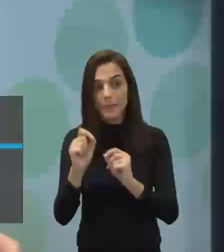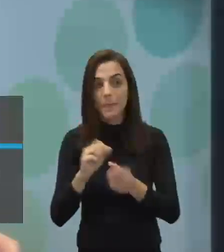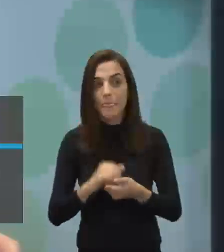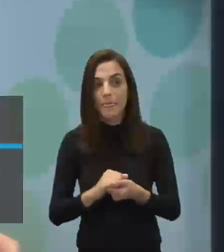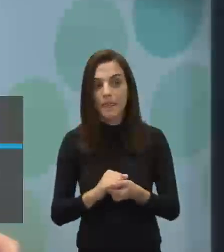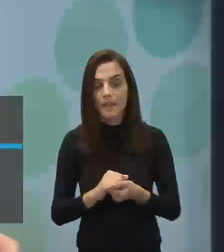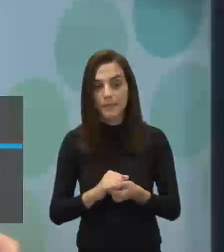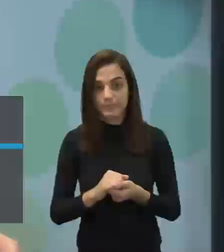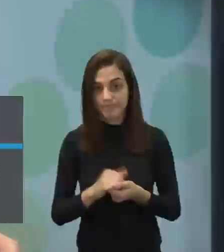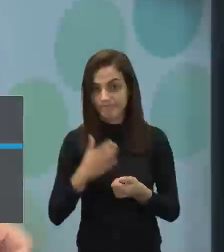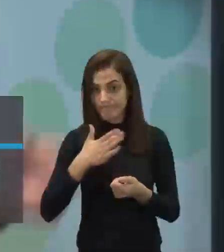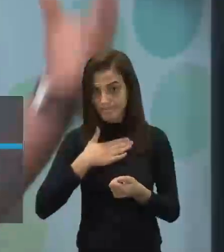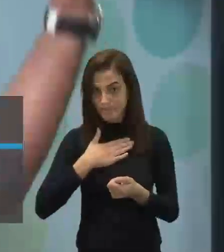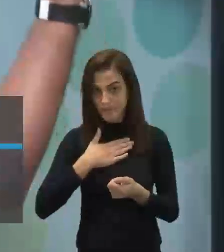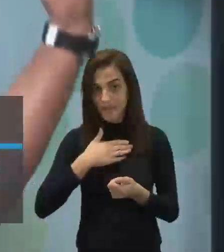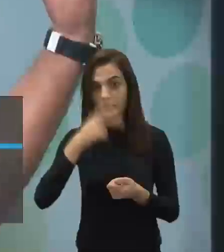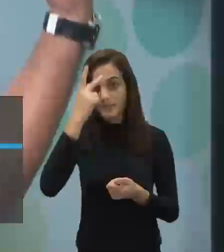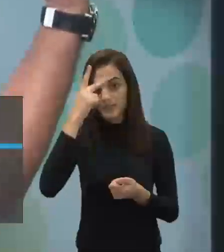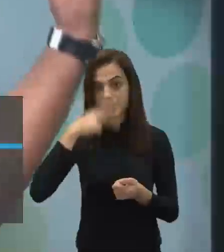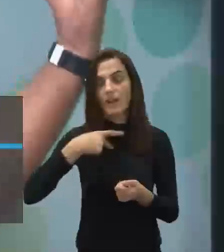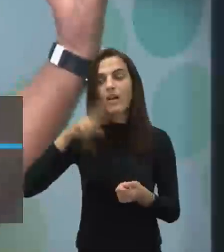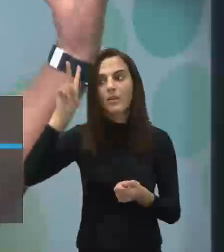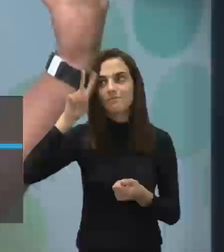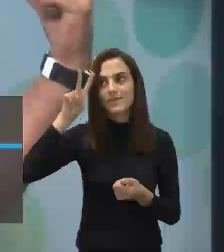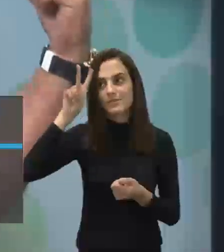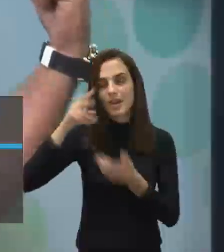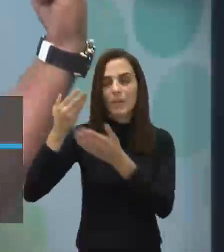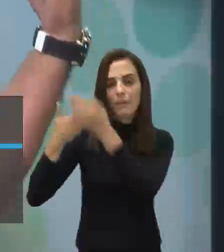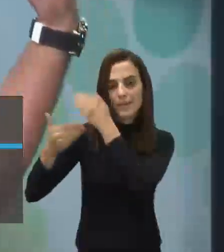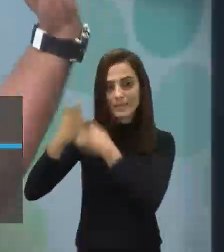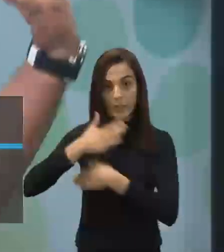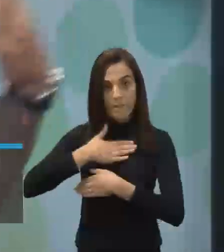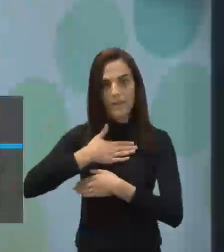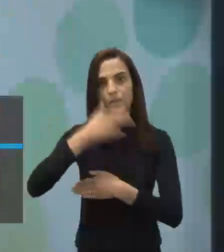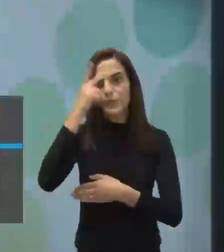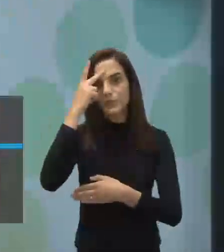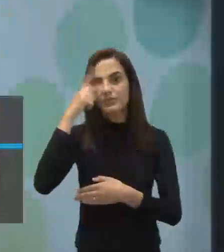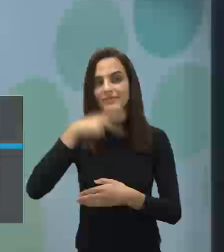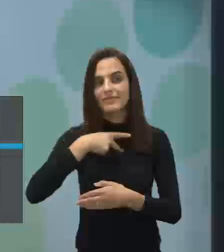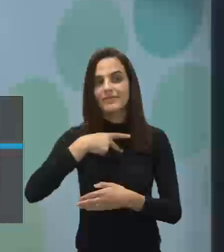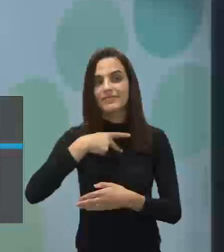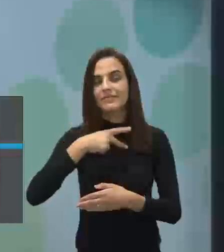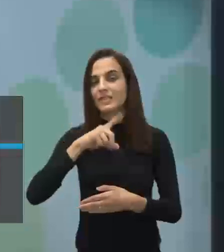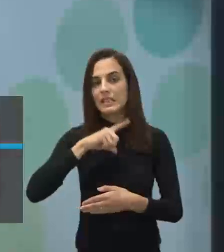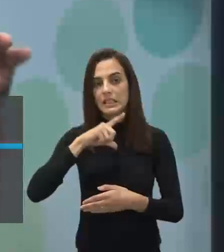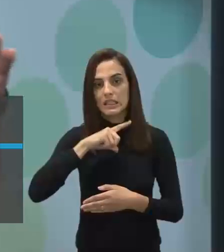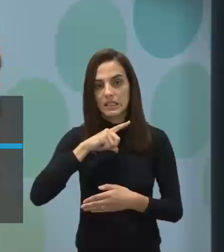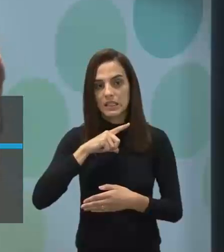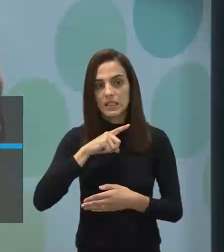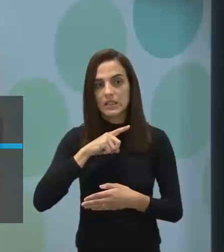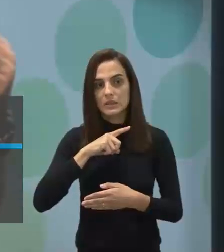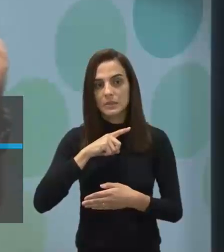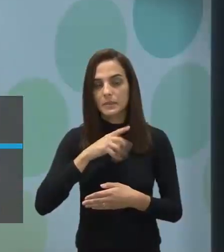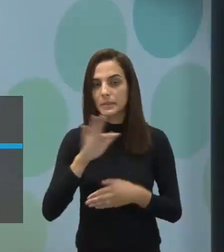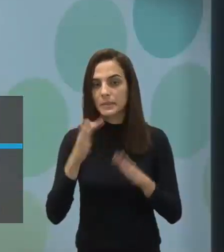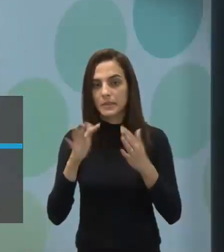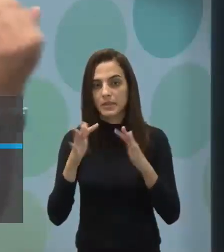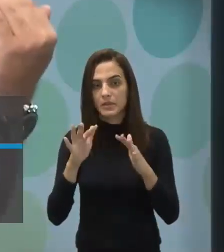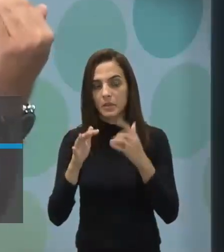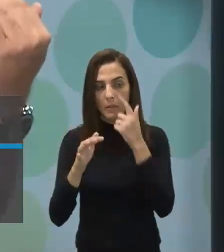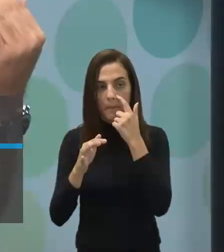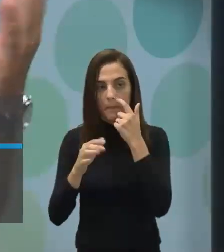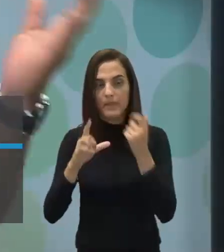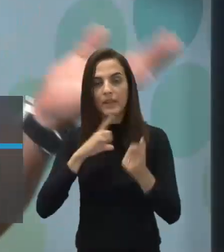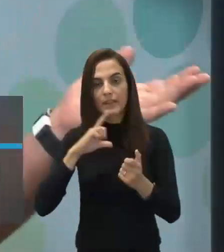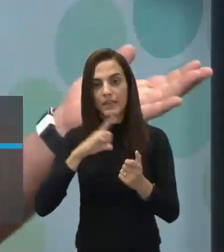como uma coisa na minha história de vida, na minha bagagem, no meu peso, tem um nível ali, eu tenho